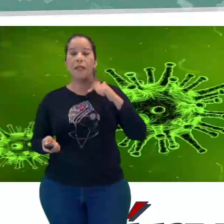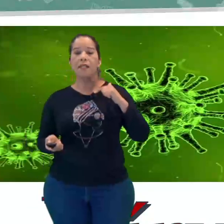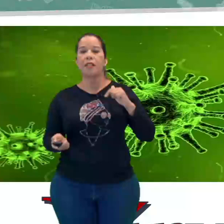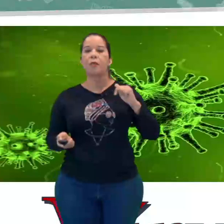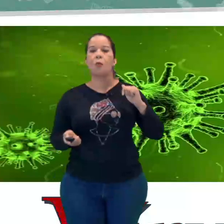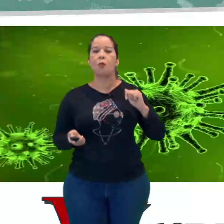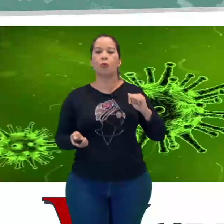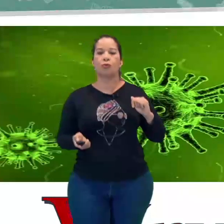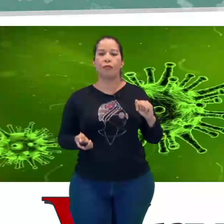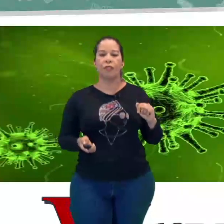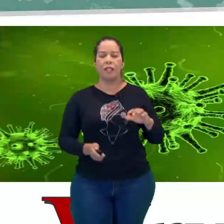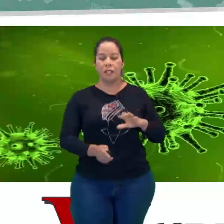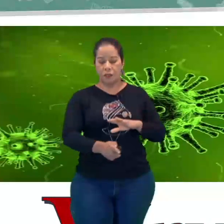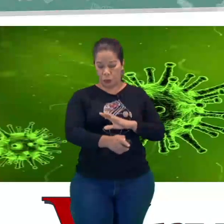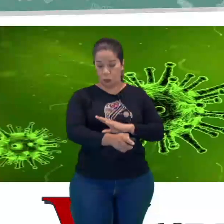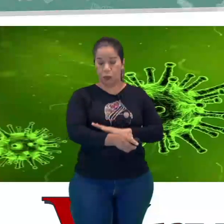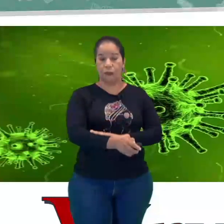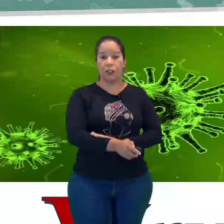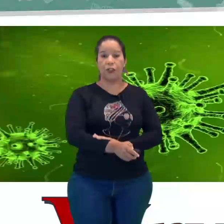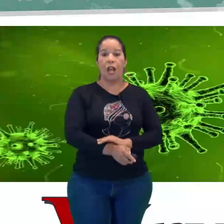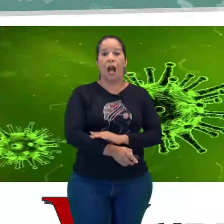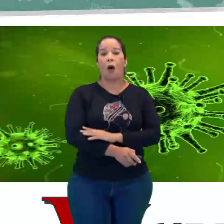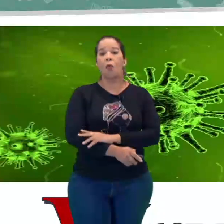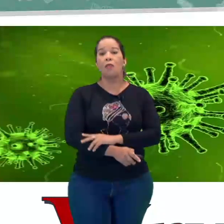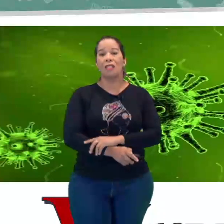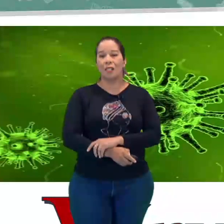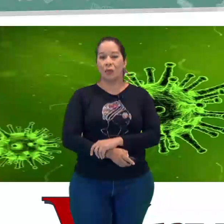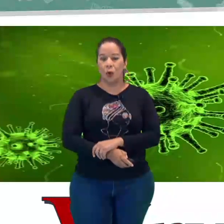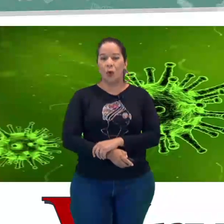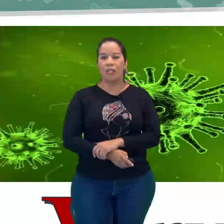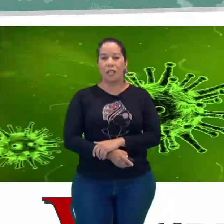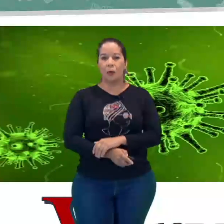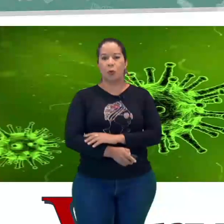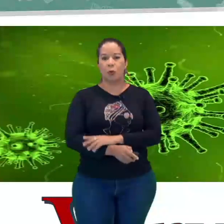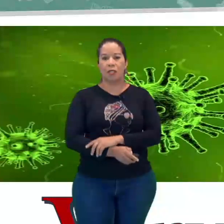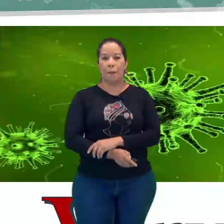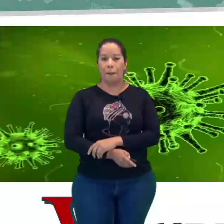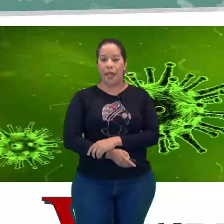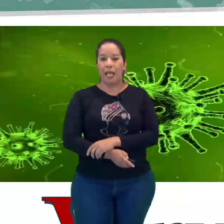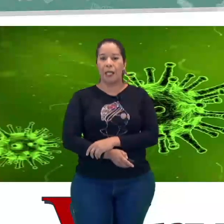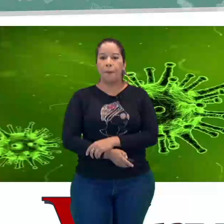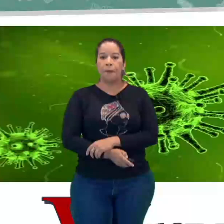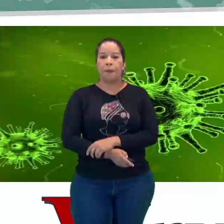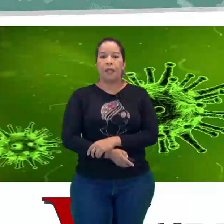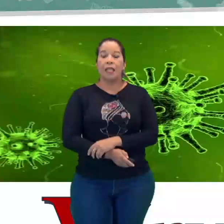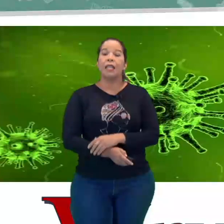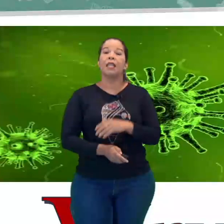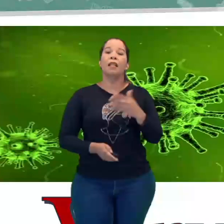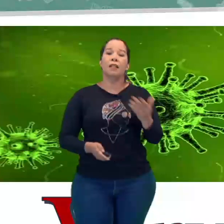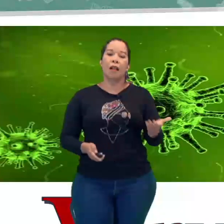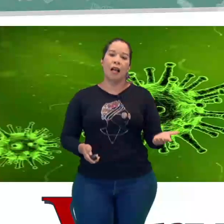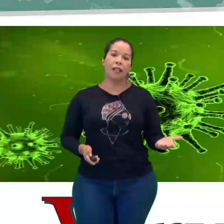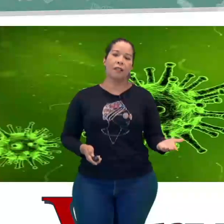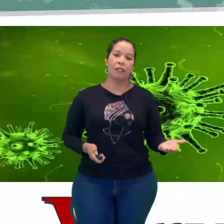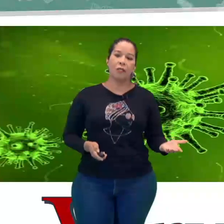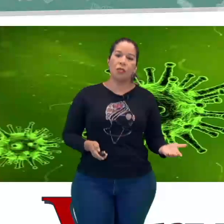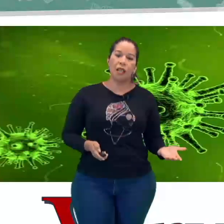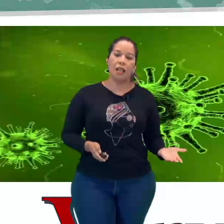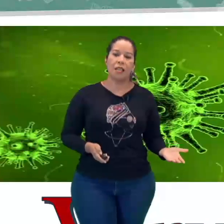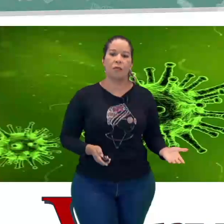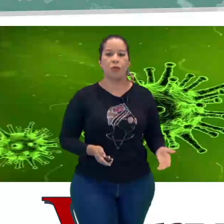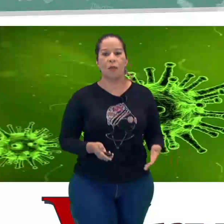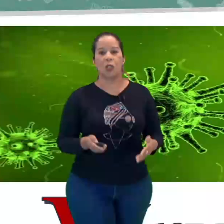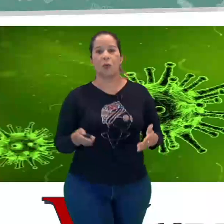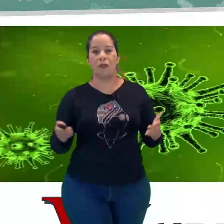alguns aparecerem com conjuntivite, algumas lesões, né, erupções na pele e